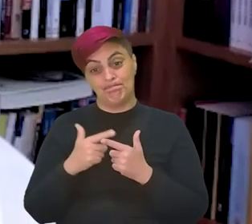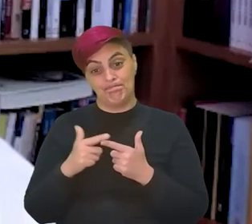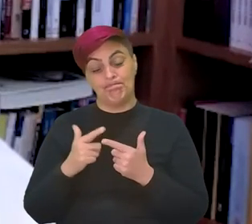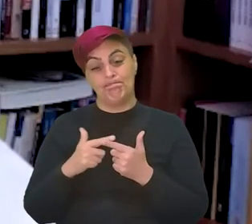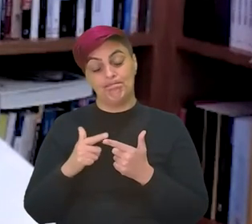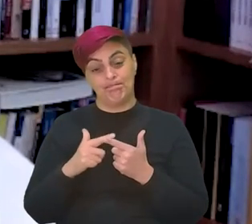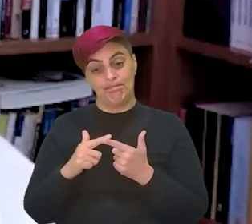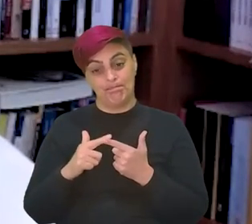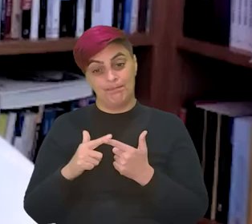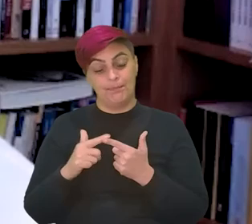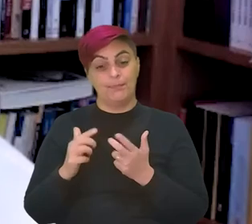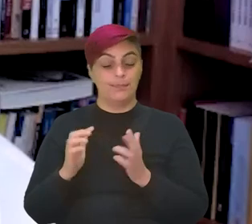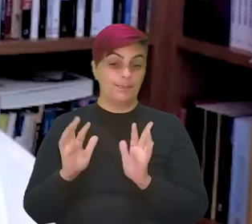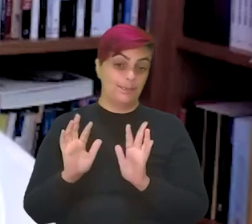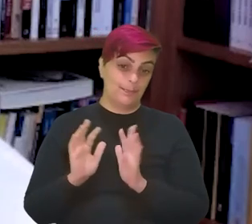né, que foi